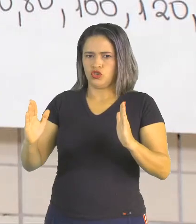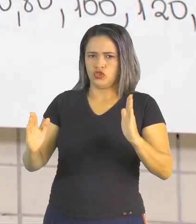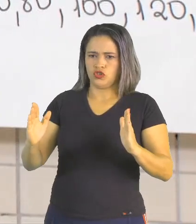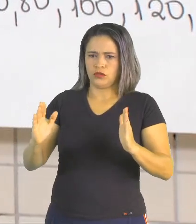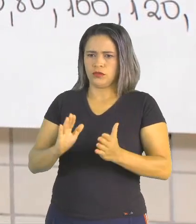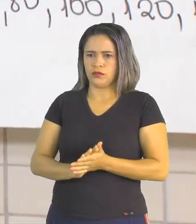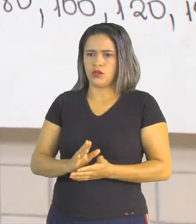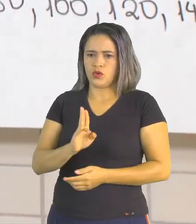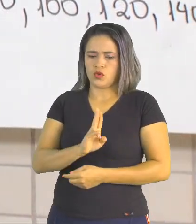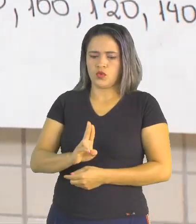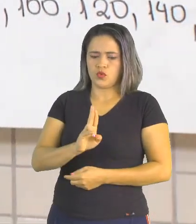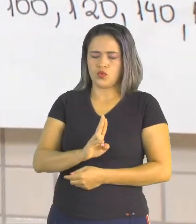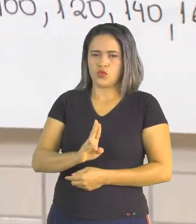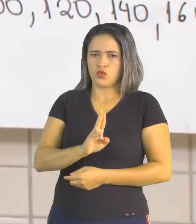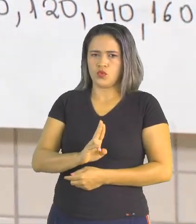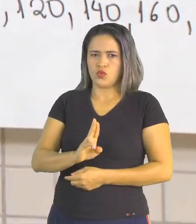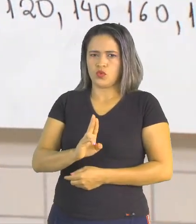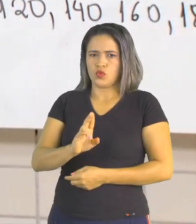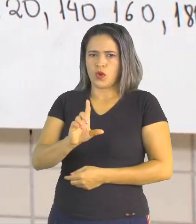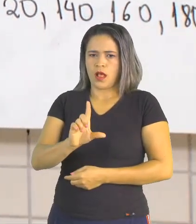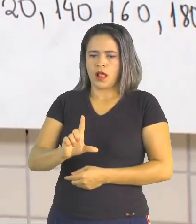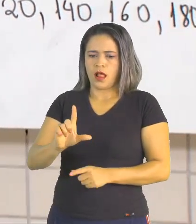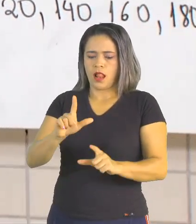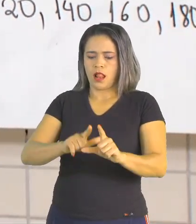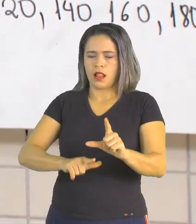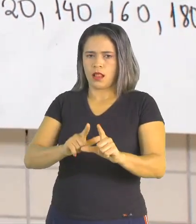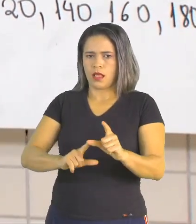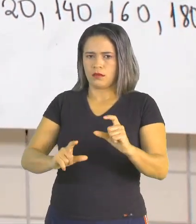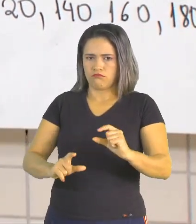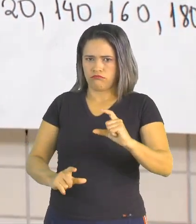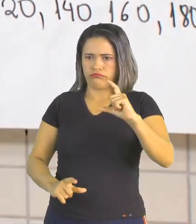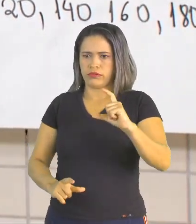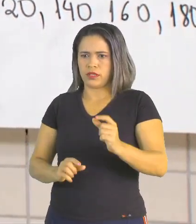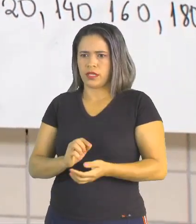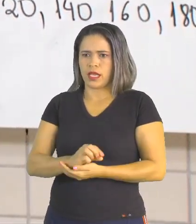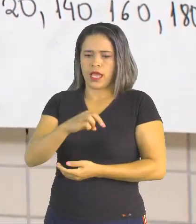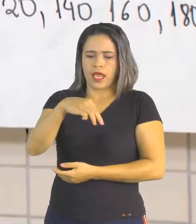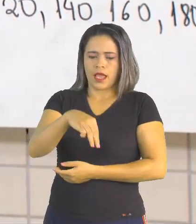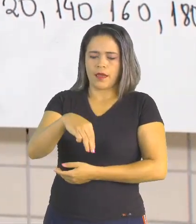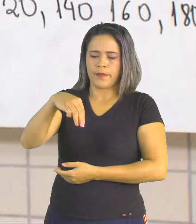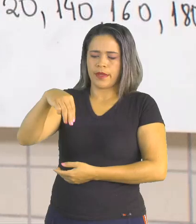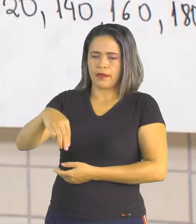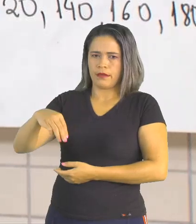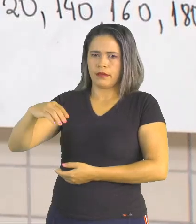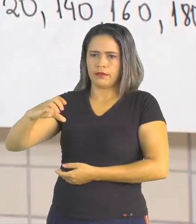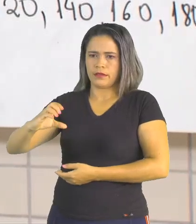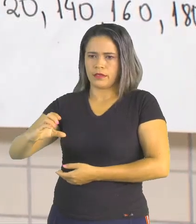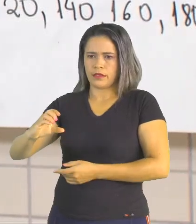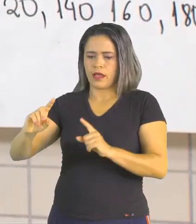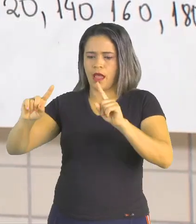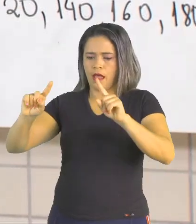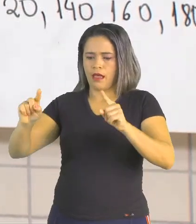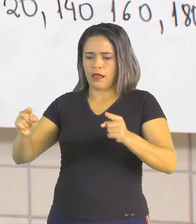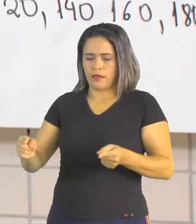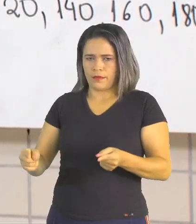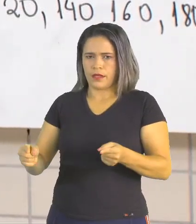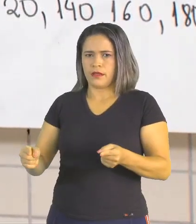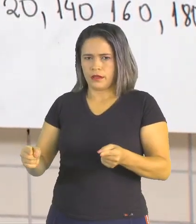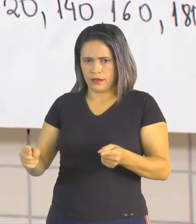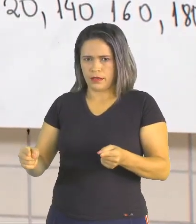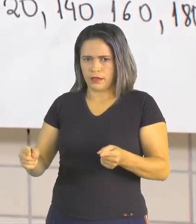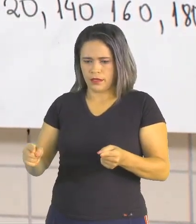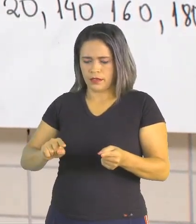essas letras aqui, ó, maiúsculas, M, M, C. E entre parênteses, separado por